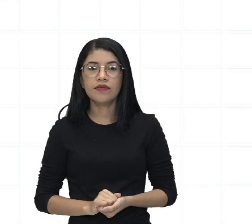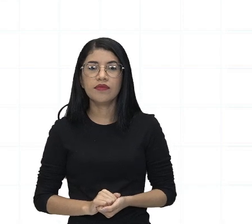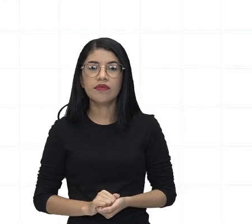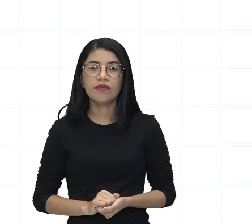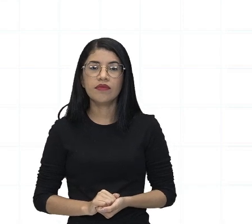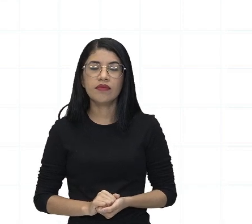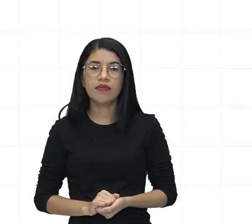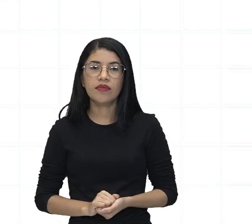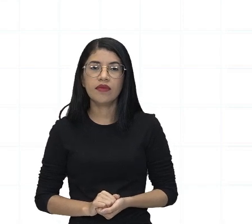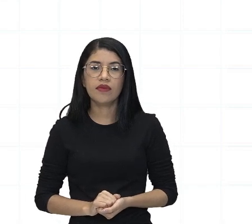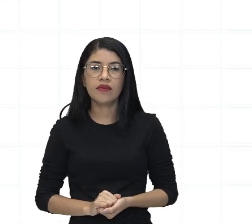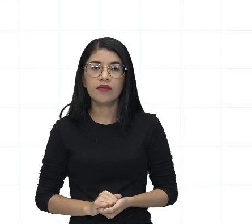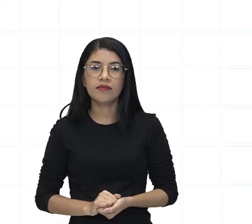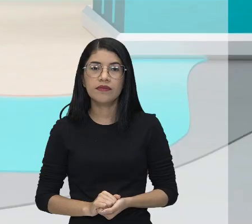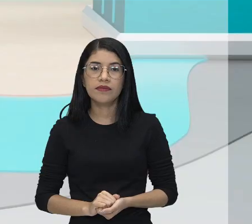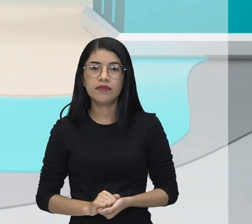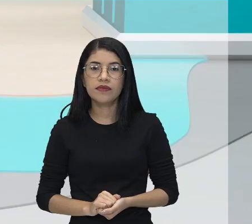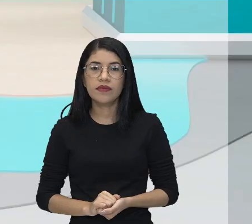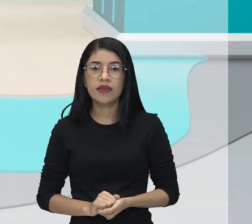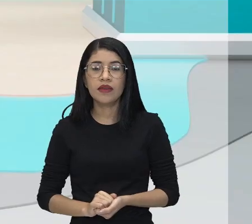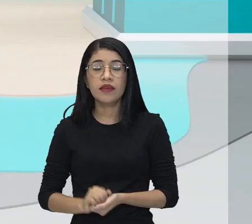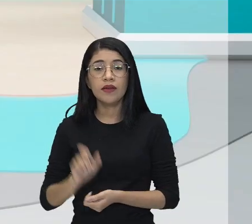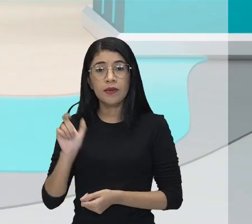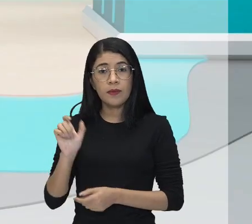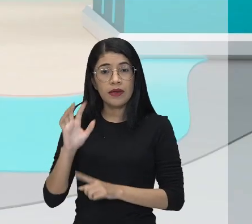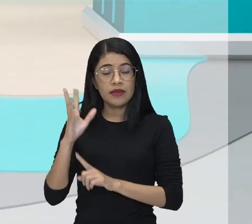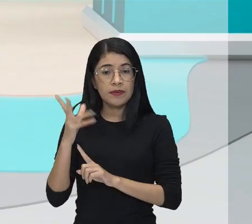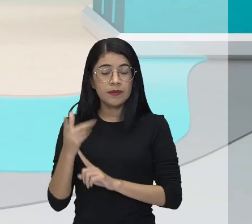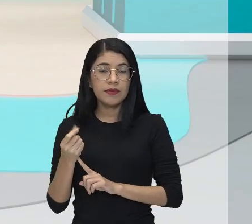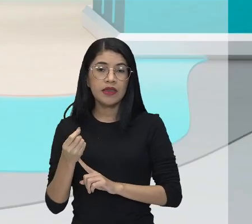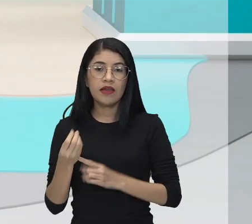Então, o Samuel,